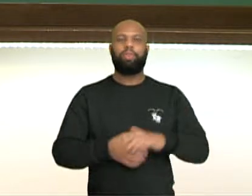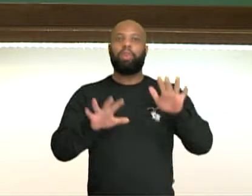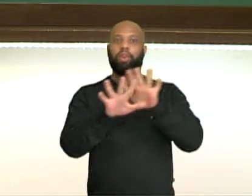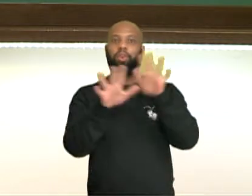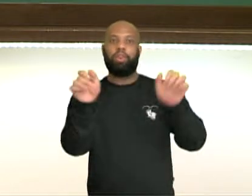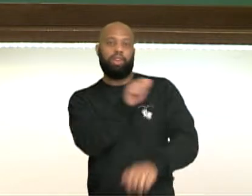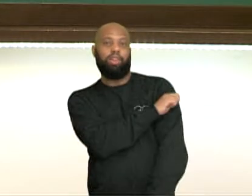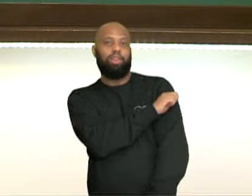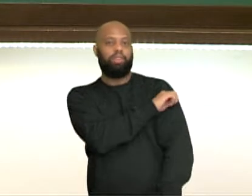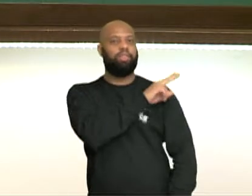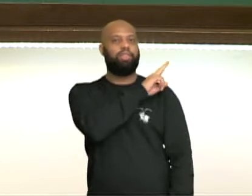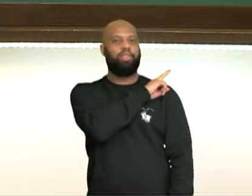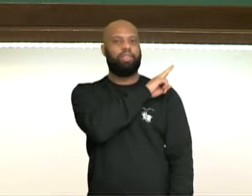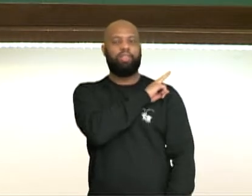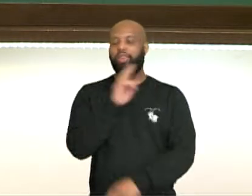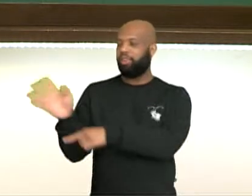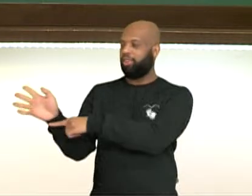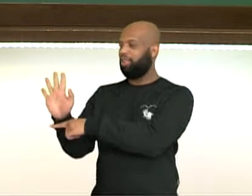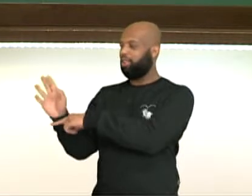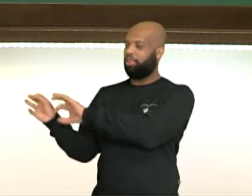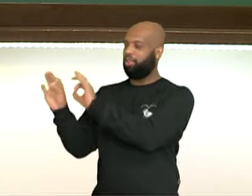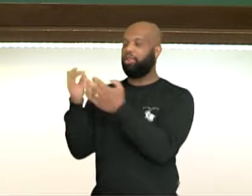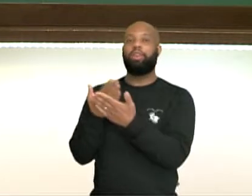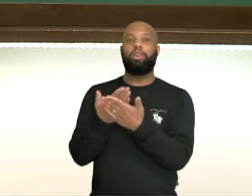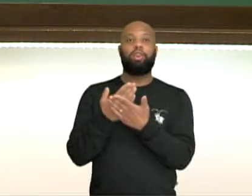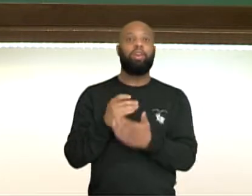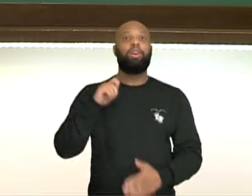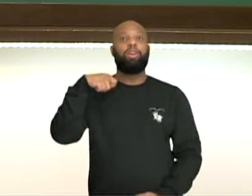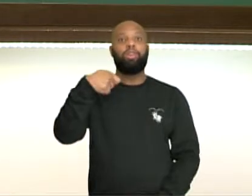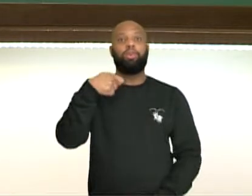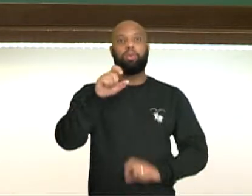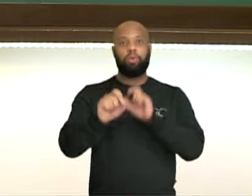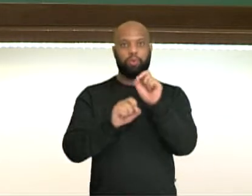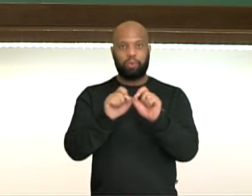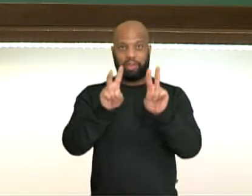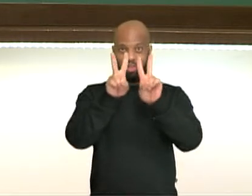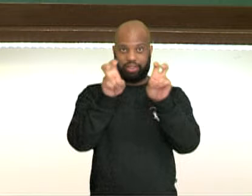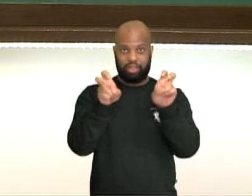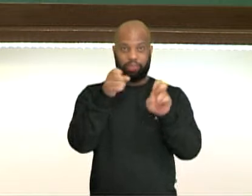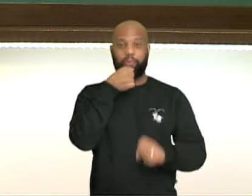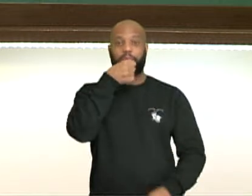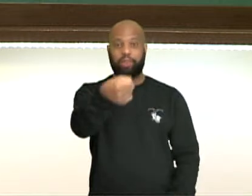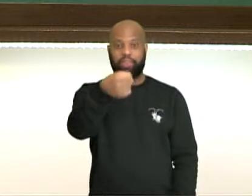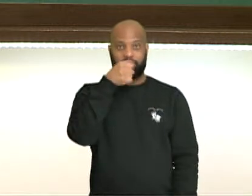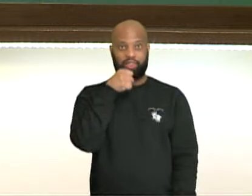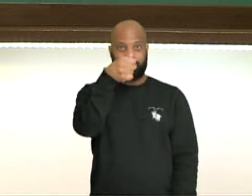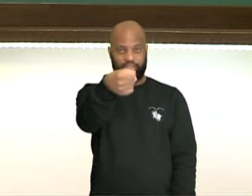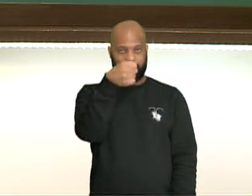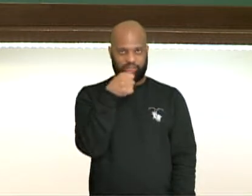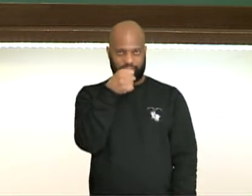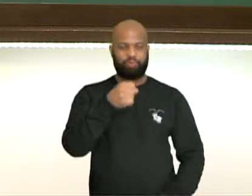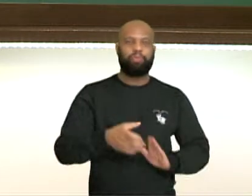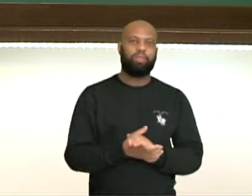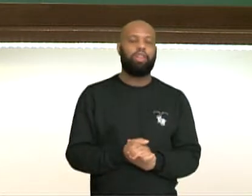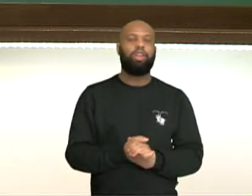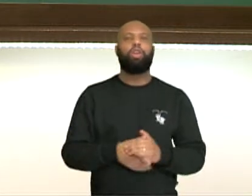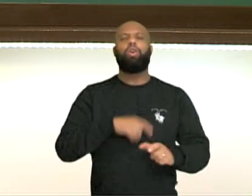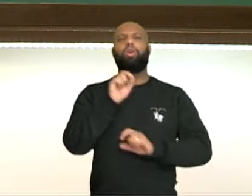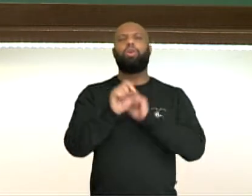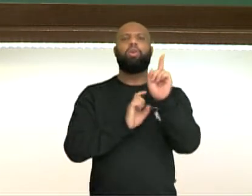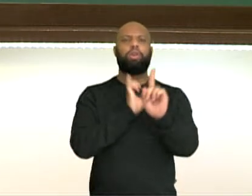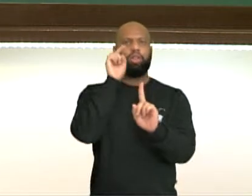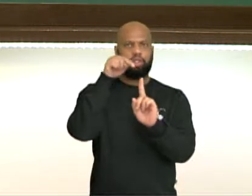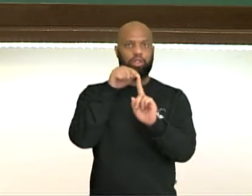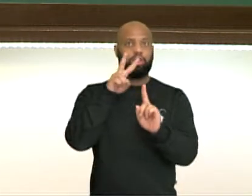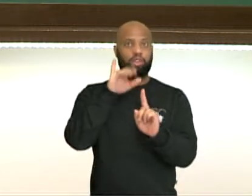Olá, estudantes da segunda série. Nesse vídeo vamos falar sobre entrevista. Objetivos: ler trechos